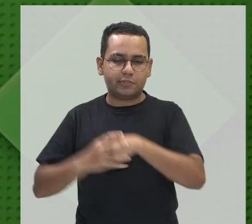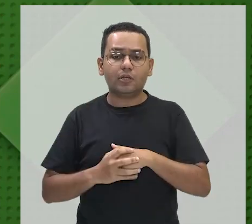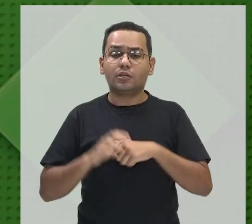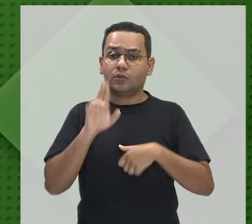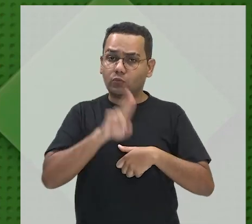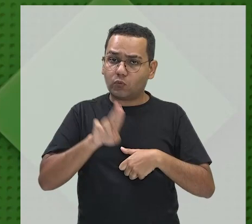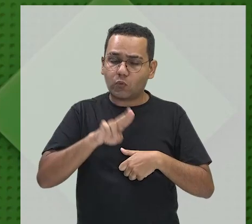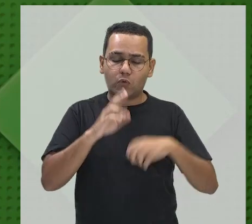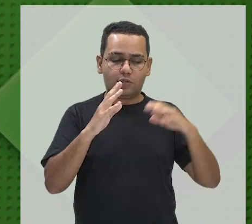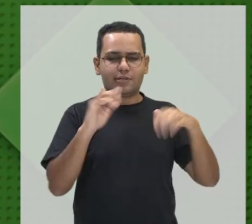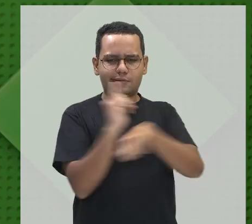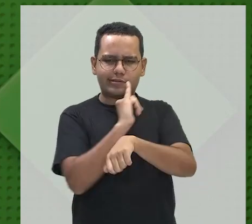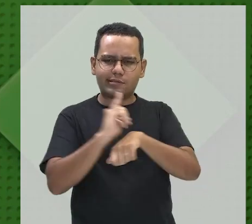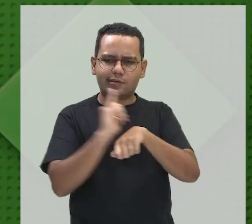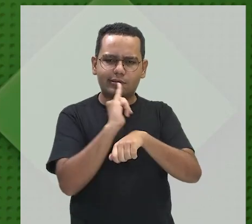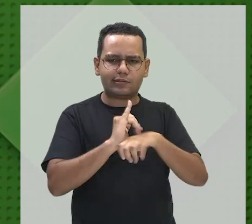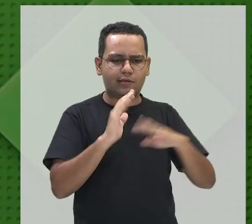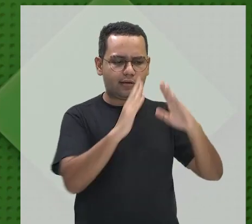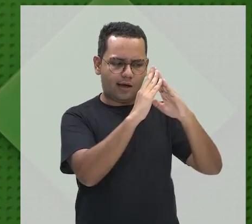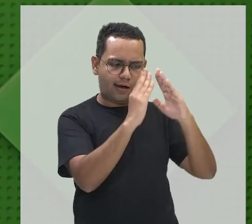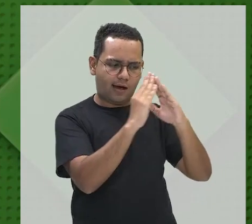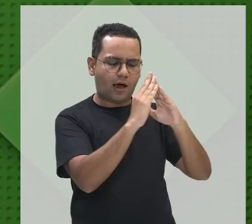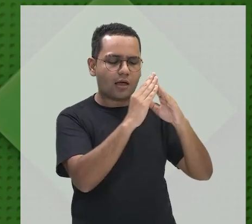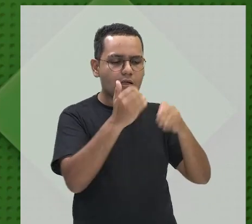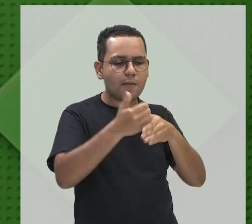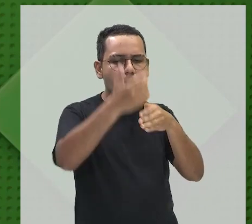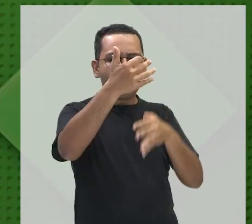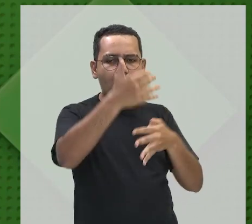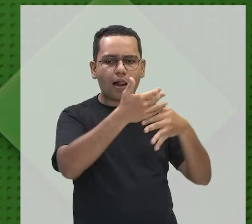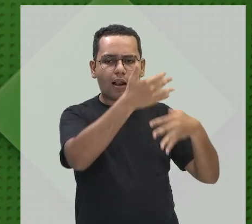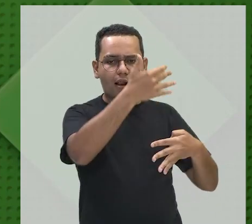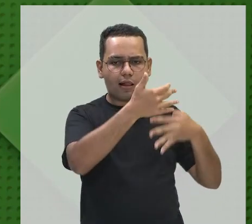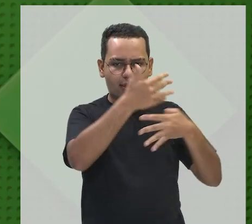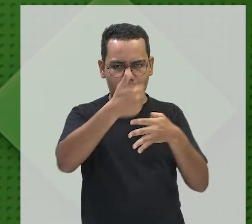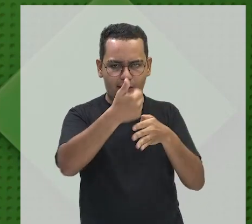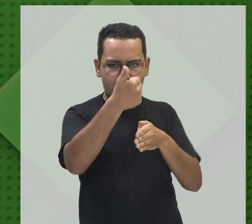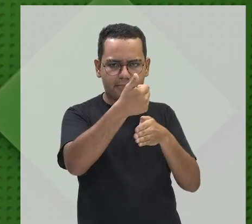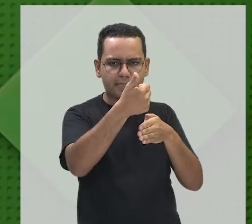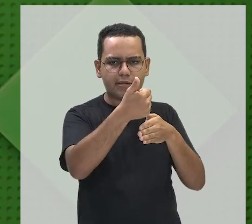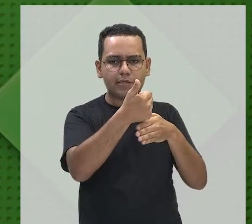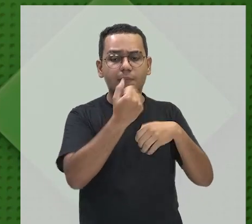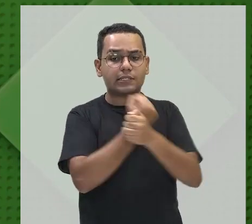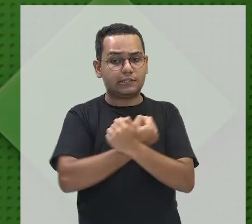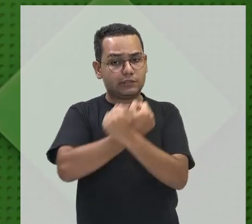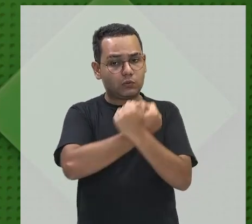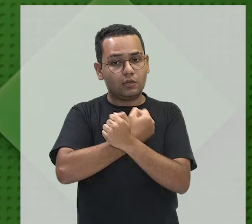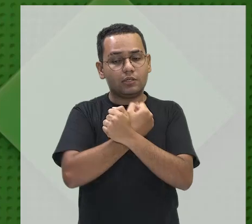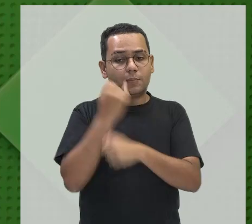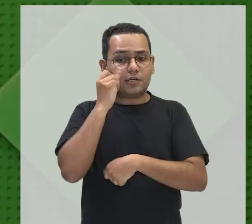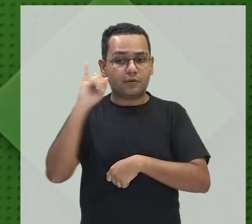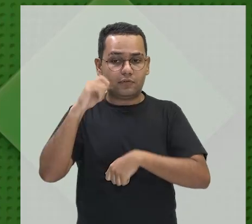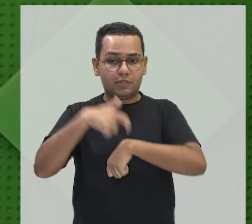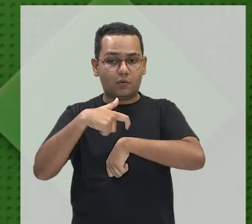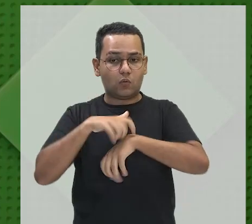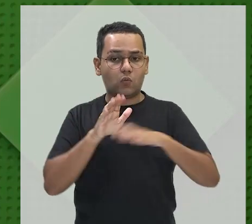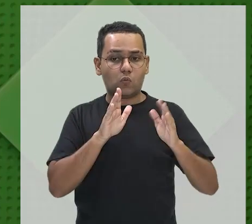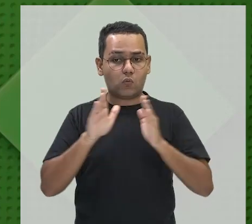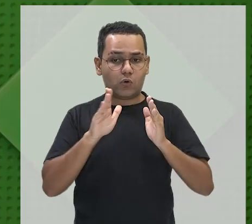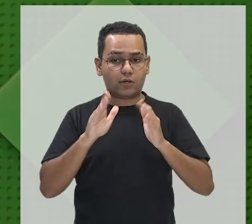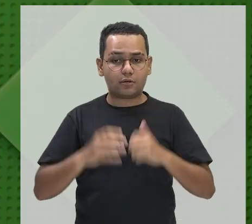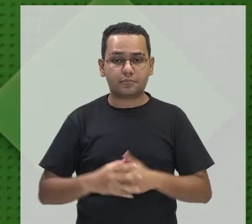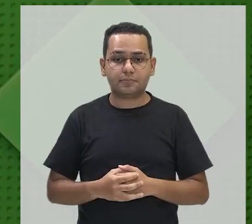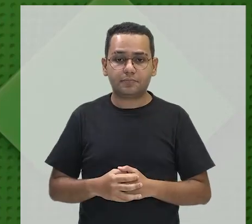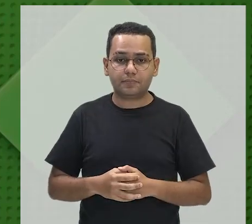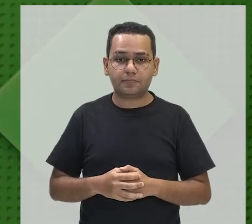e proteções ali, usar roupas adequadas e evitar aqueles horários aonde a fêmea gosta de ir em busca ali da sua alimentação,